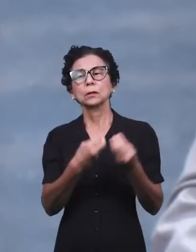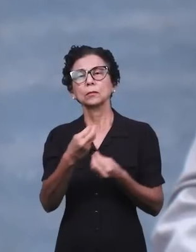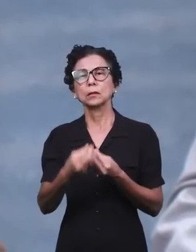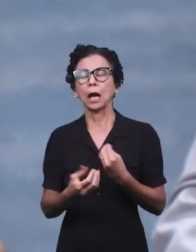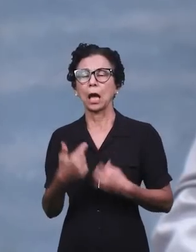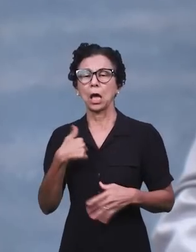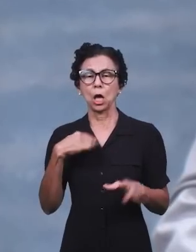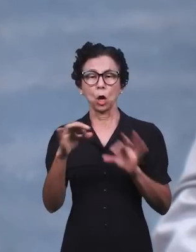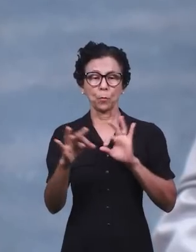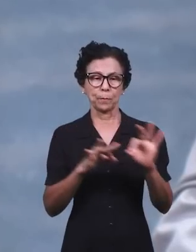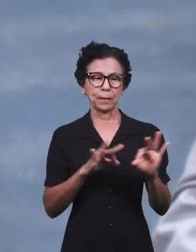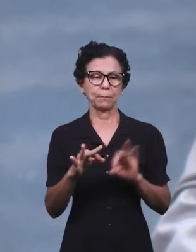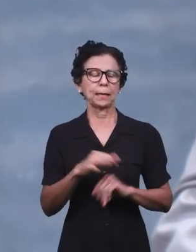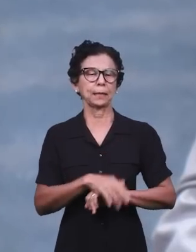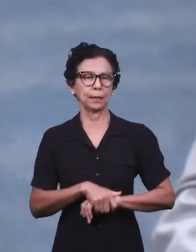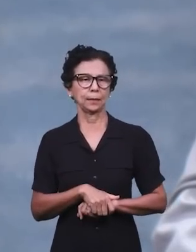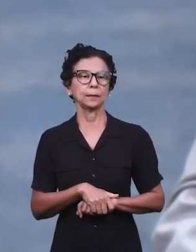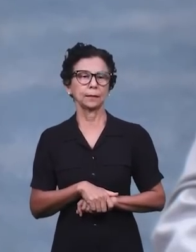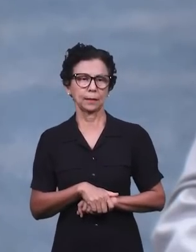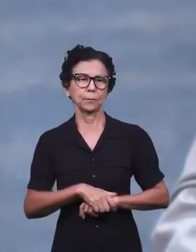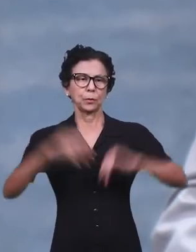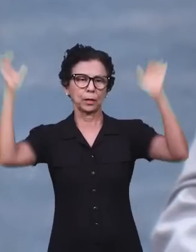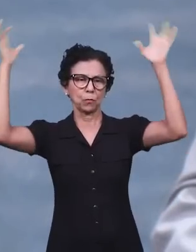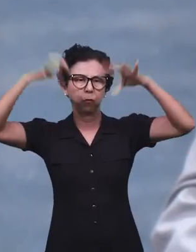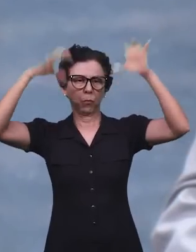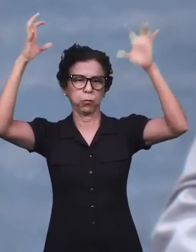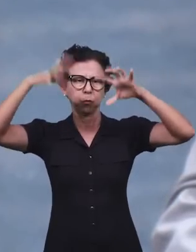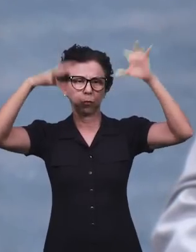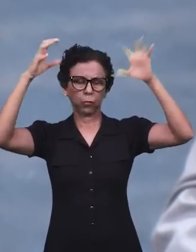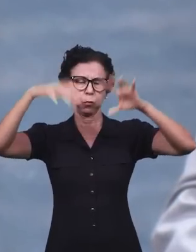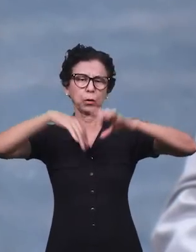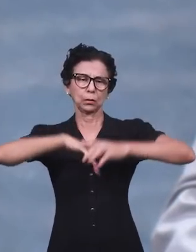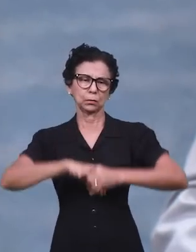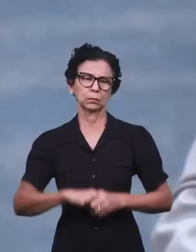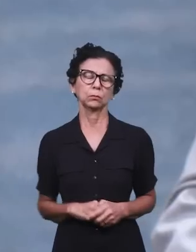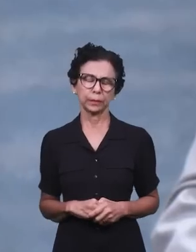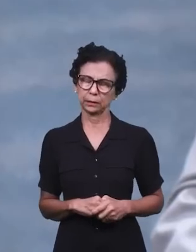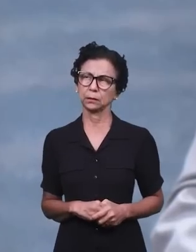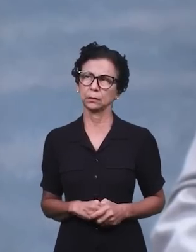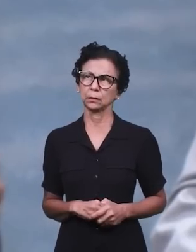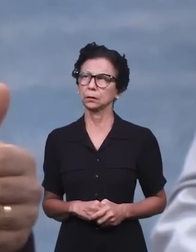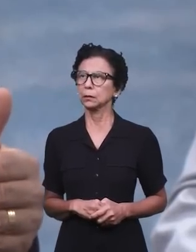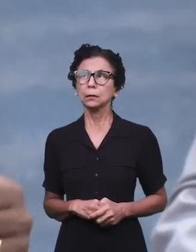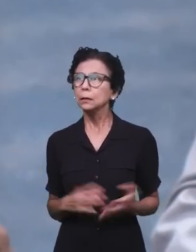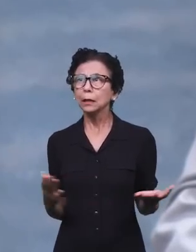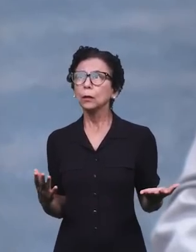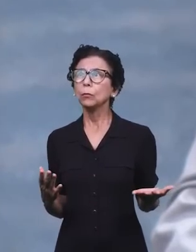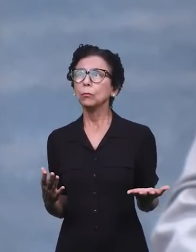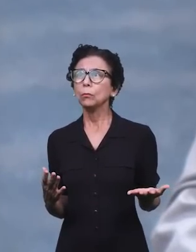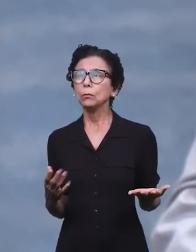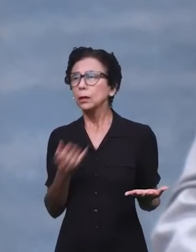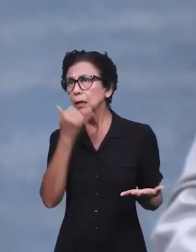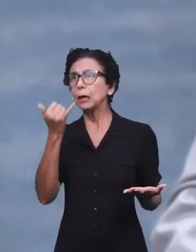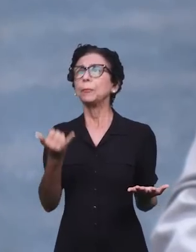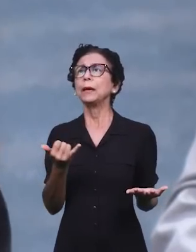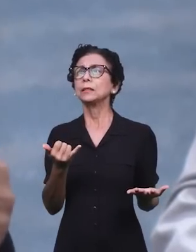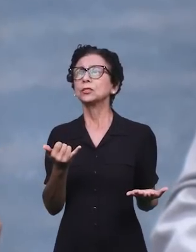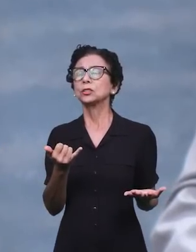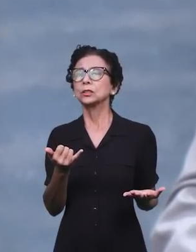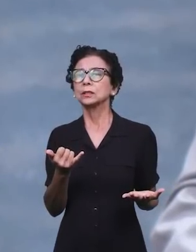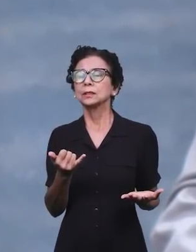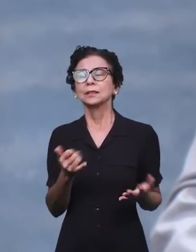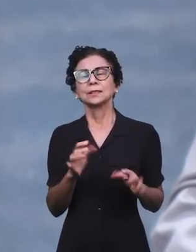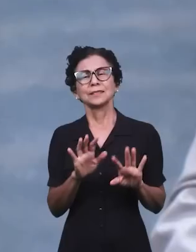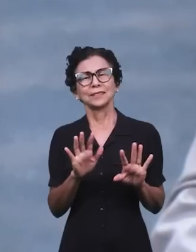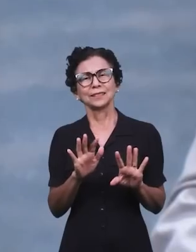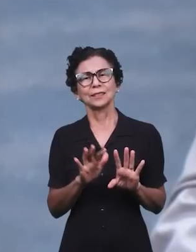Não, a enchente ia vir mesmo. O Senhor não falou para clamar para tirar a enchente, falou que ela ia vir mesmo. Mas você já buscou antes, você já está